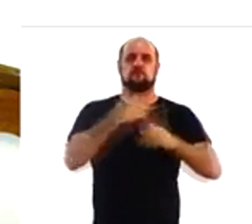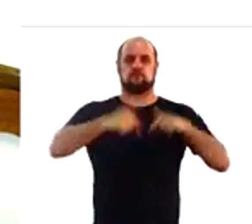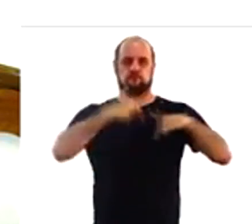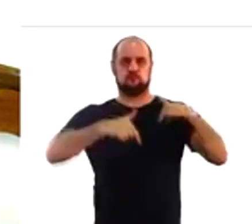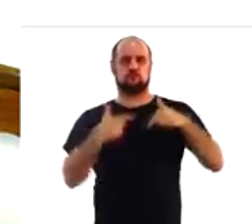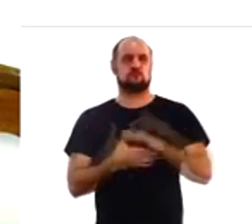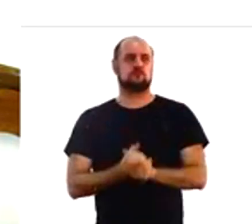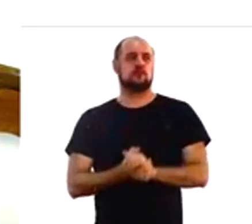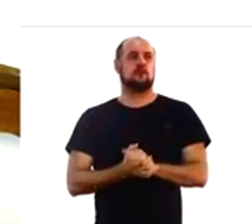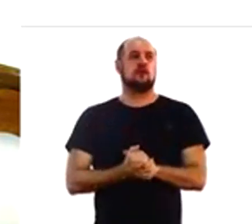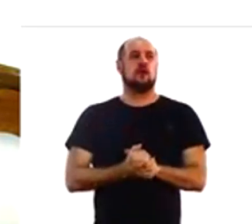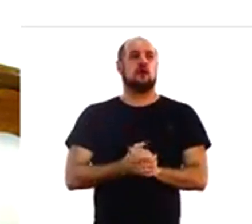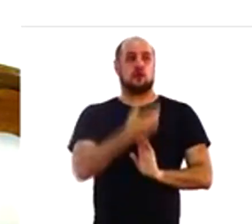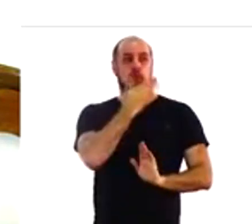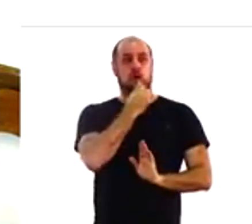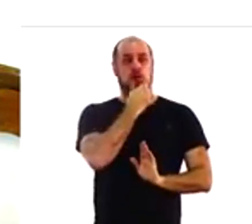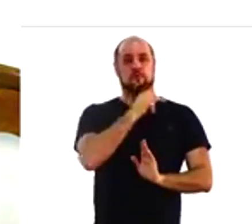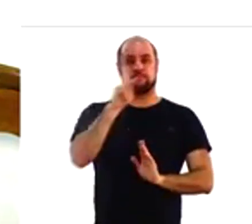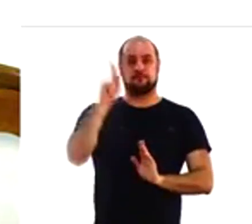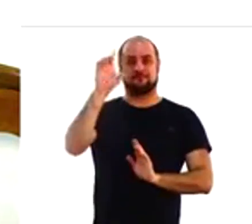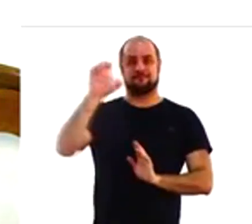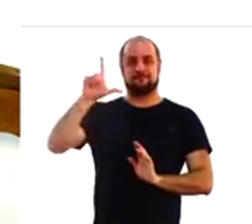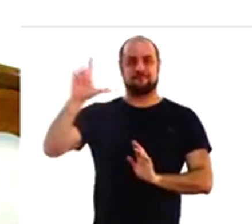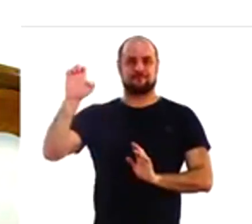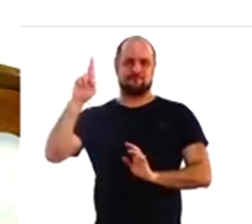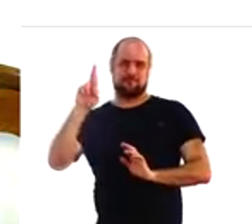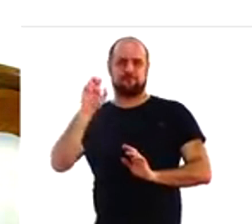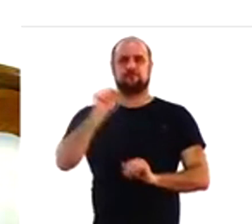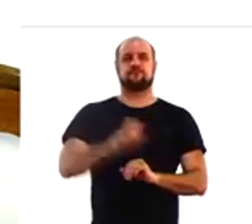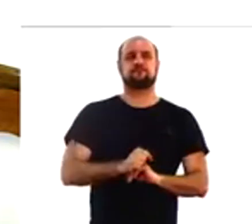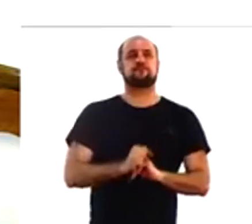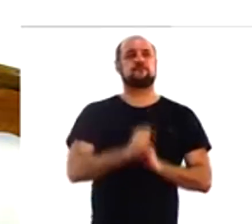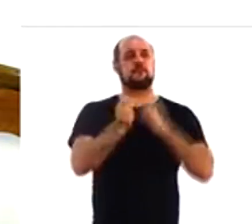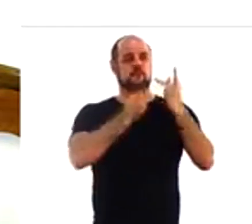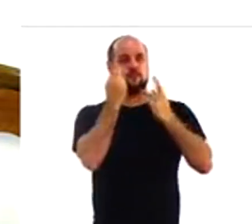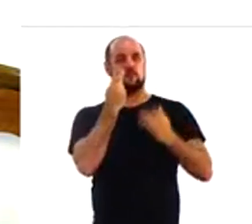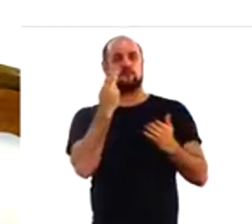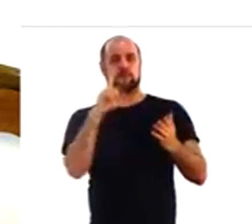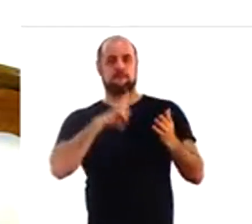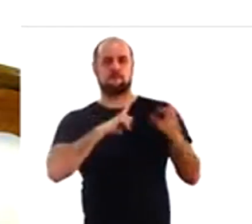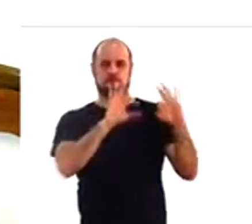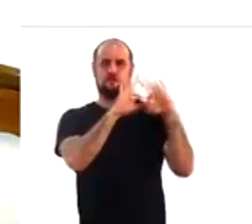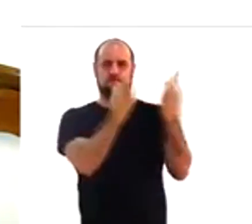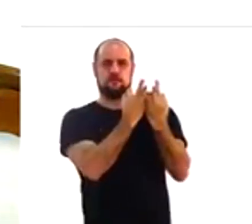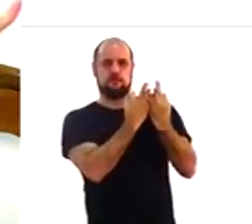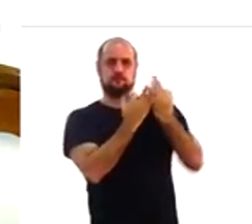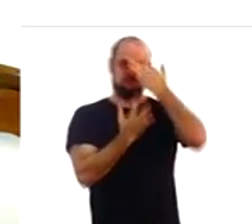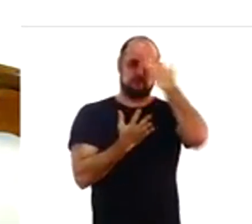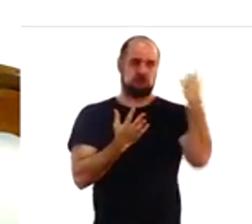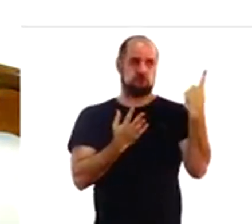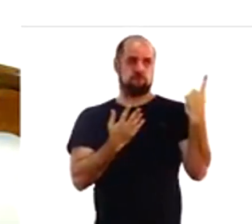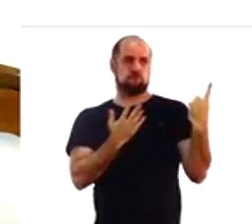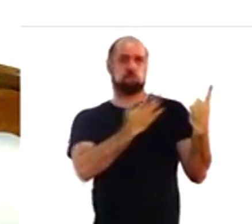o doutor Tim Keller usou um exemplo. Ele disse que ele tem um parente que não gostava de cinto